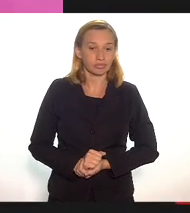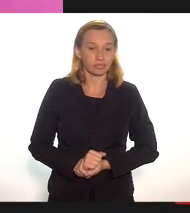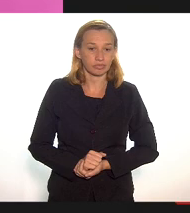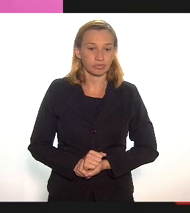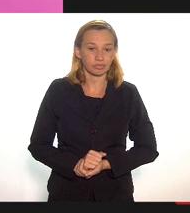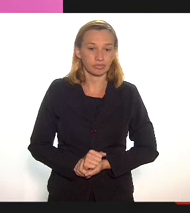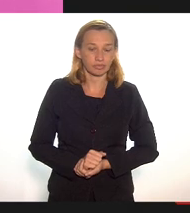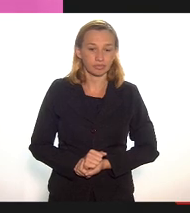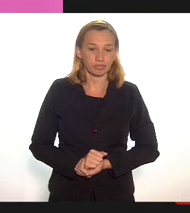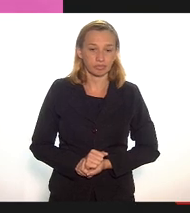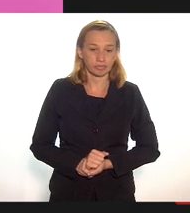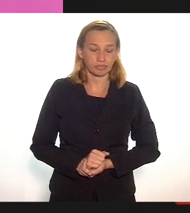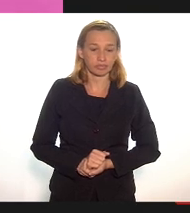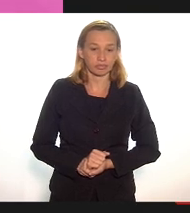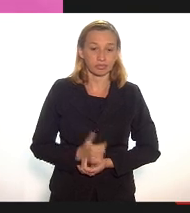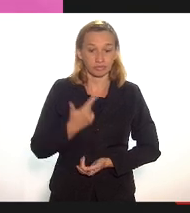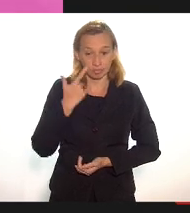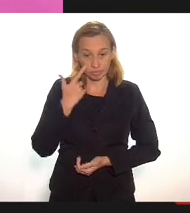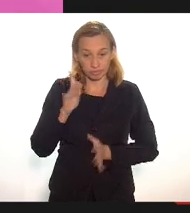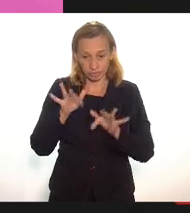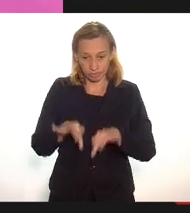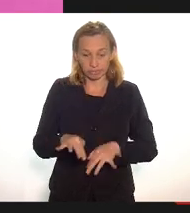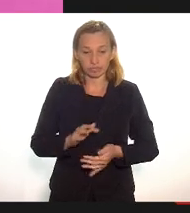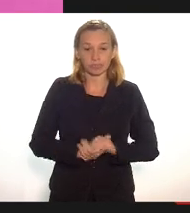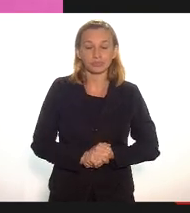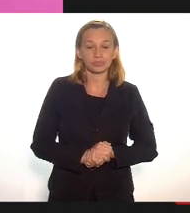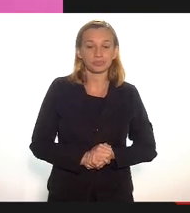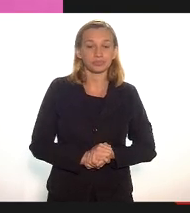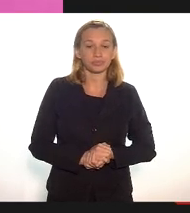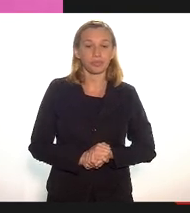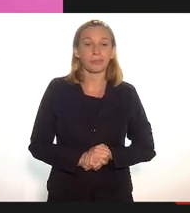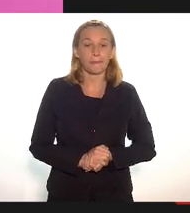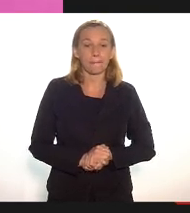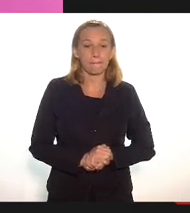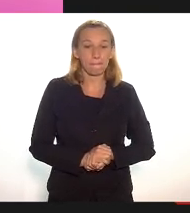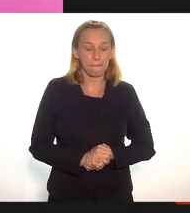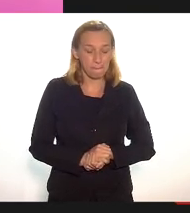será apreciada aqui no final. Então, vamos